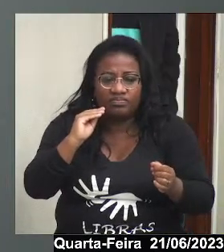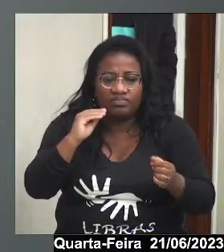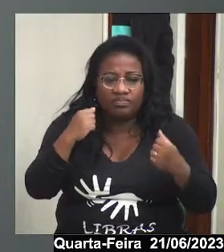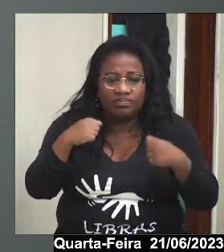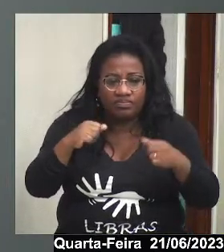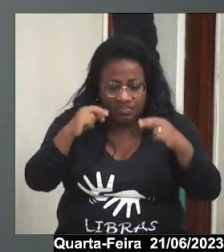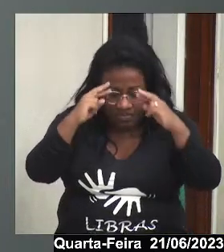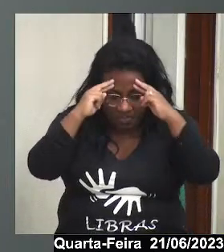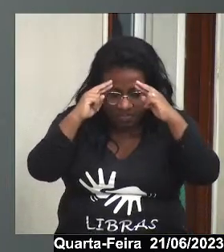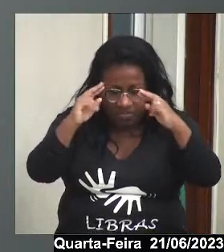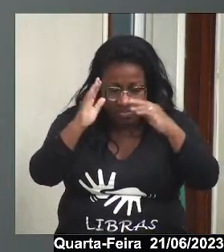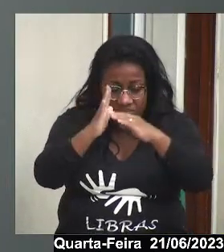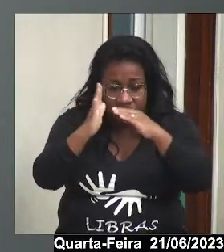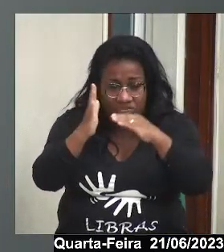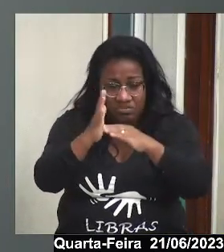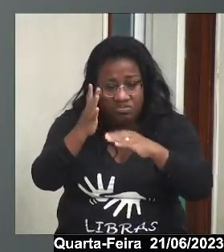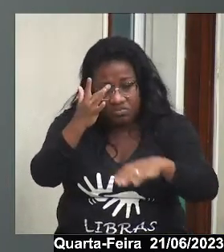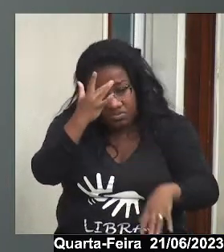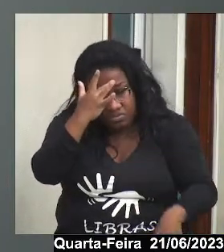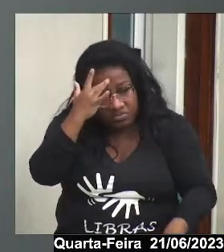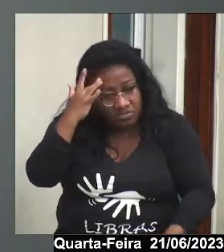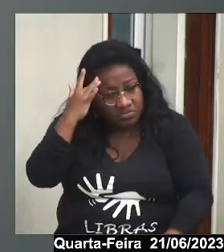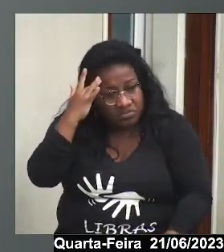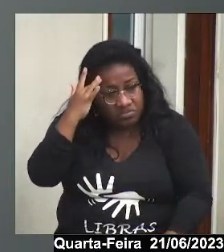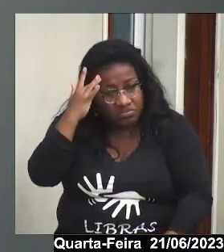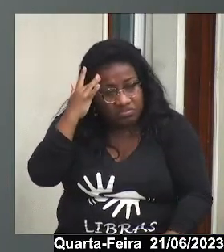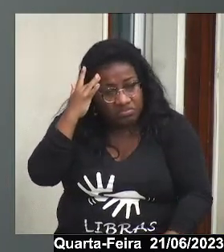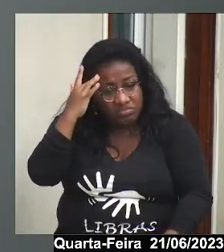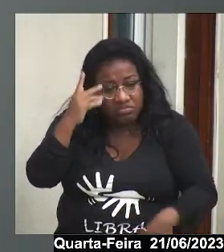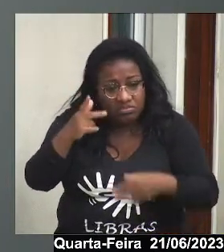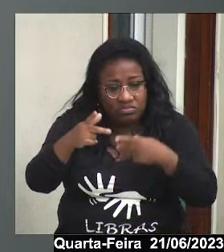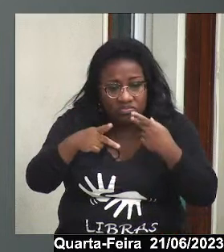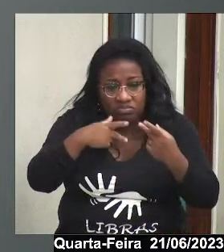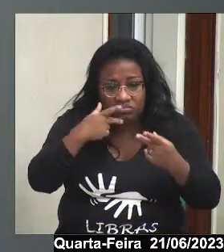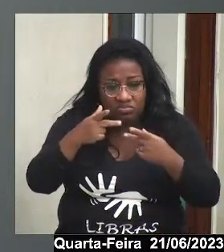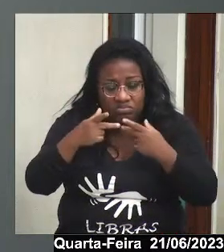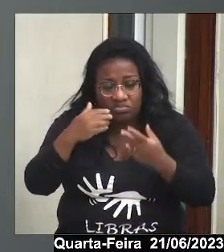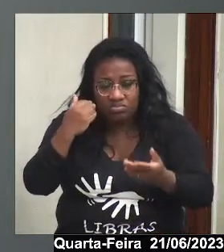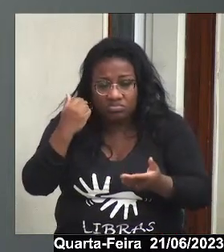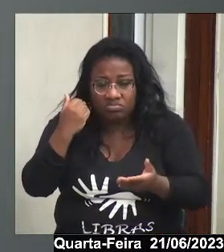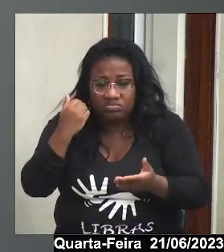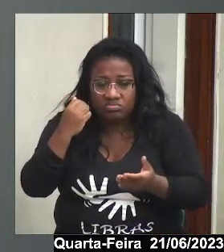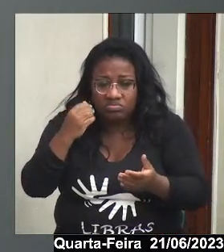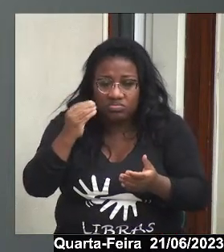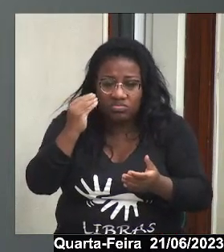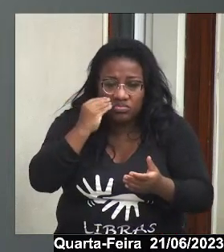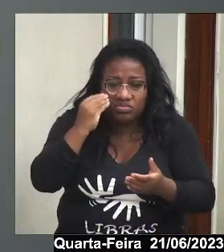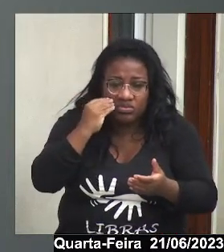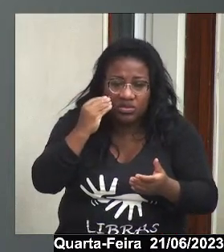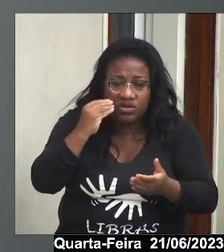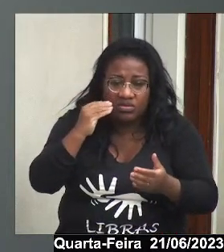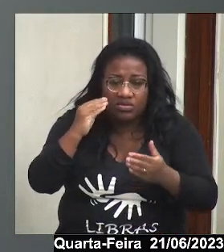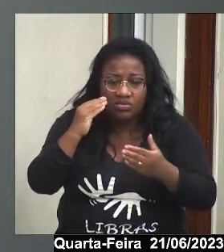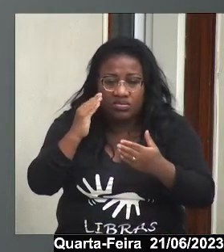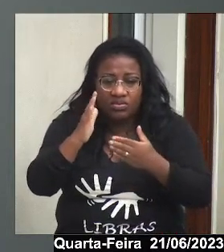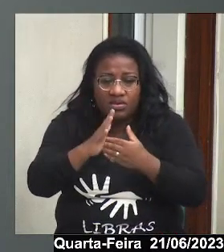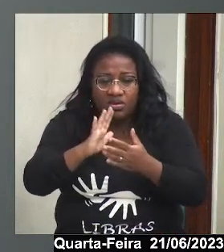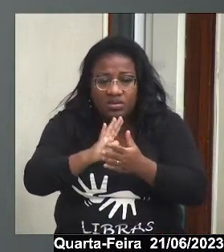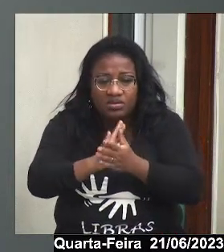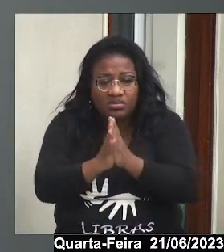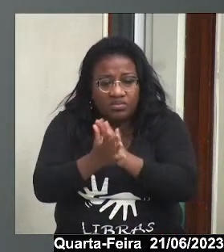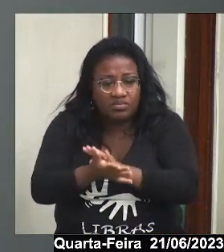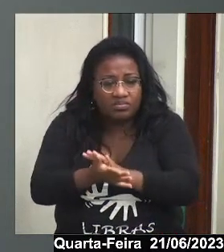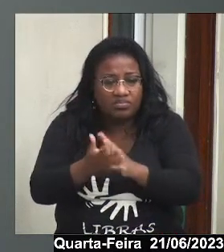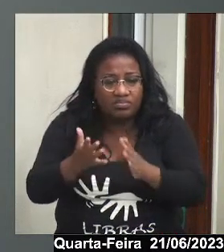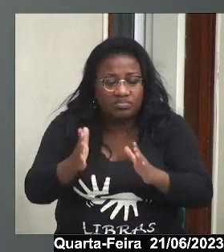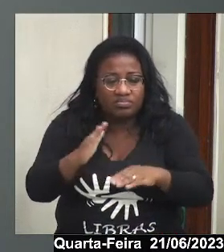Cajamangas o vereador Abel, que é muito atuante lá, seja quando o senhor foi lá no Vale do Sol e me desrespeitou, e de forma alguma o senhor perguntou o que estava acontecendo